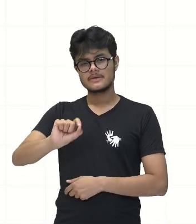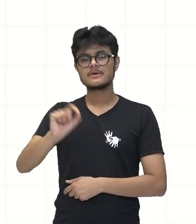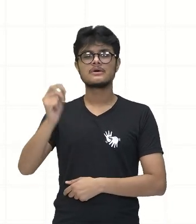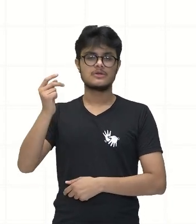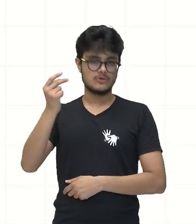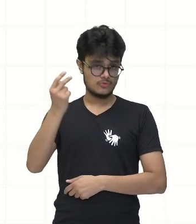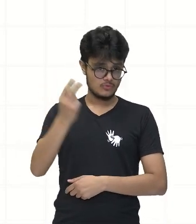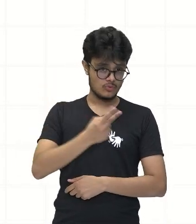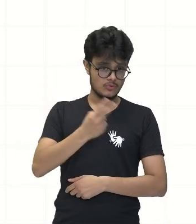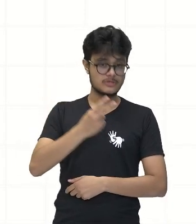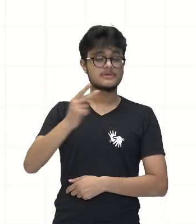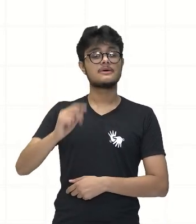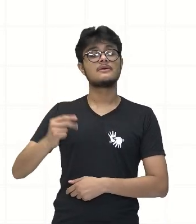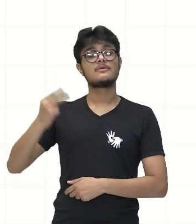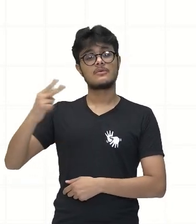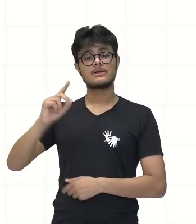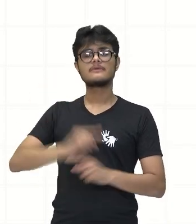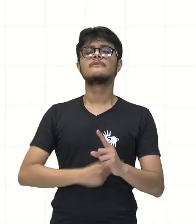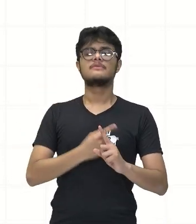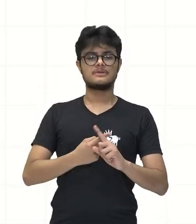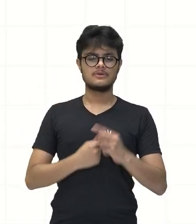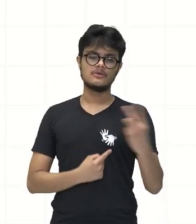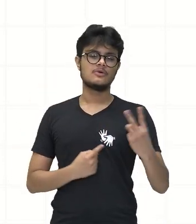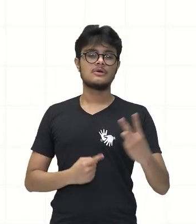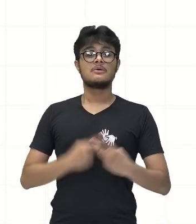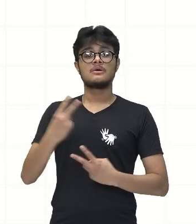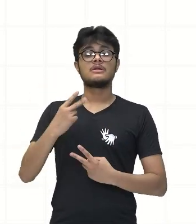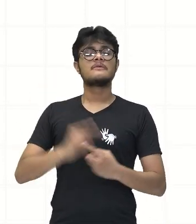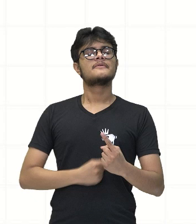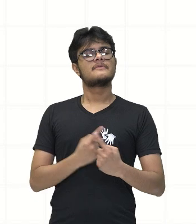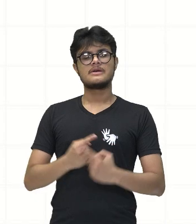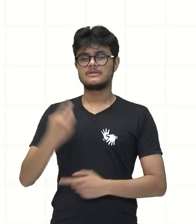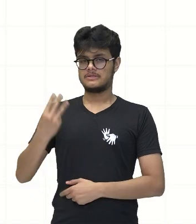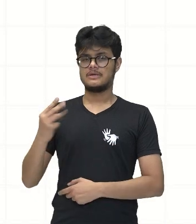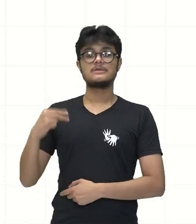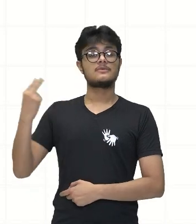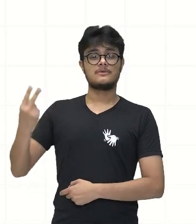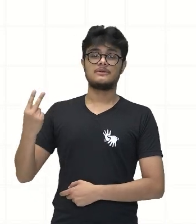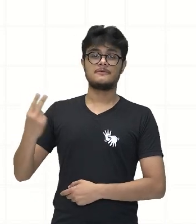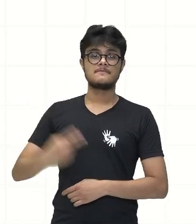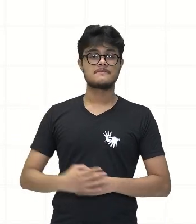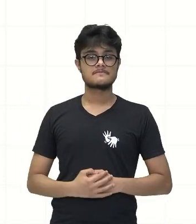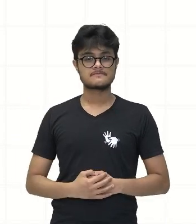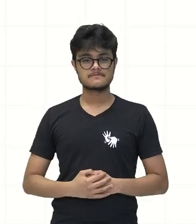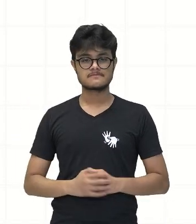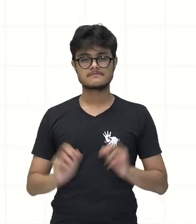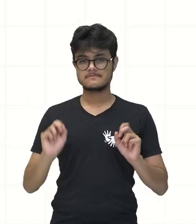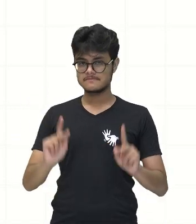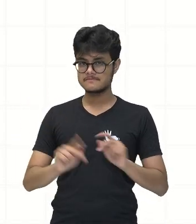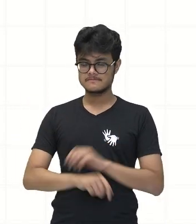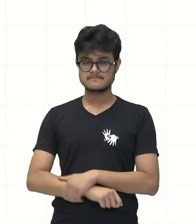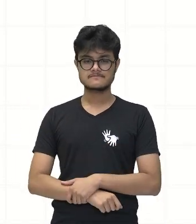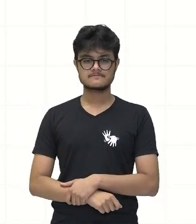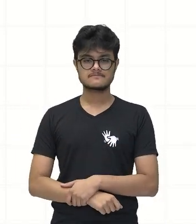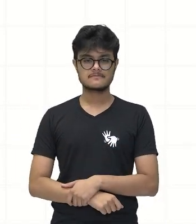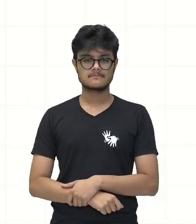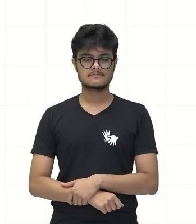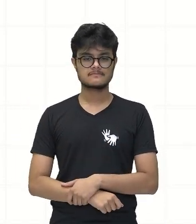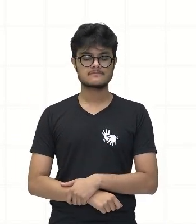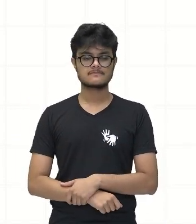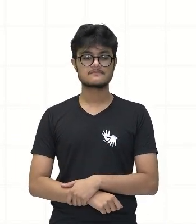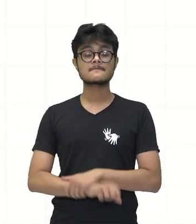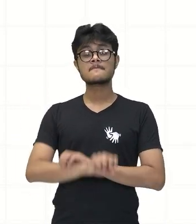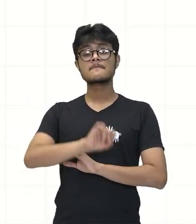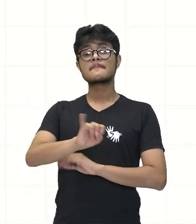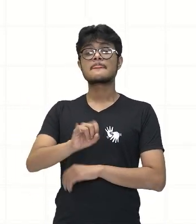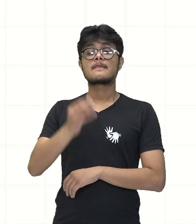2 ao quadrado, vezes 2 ao quadrado, vezes 3 ao quadrado. Beleza? E aqui, ó, se eu observar, eu